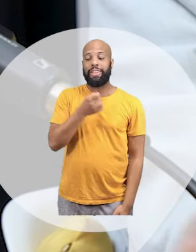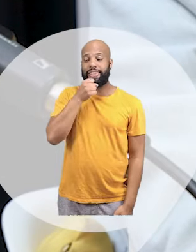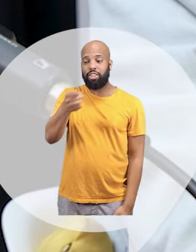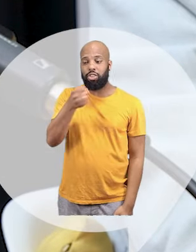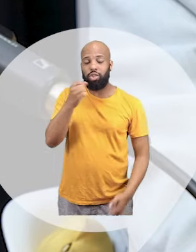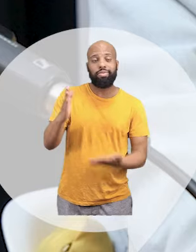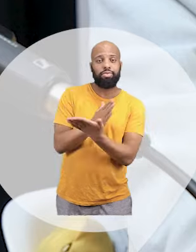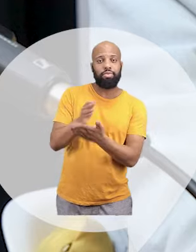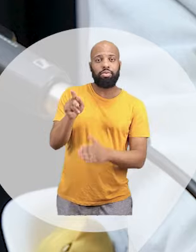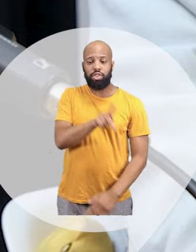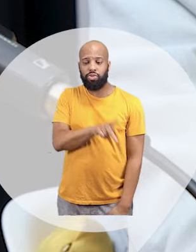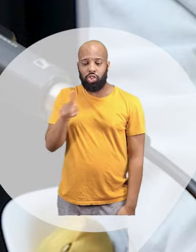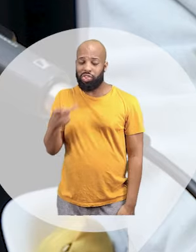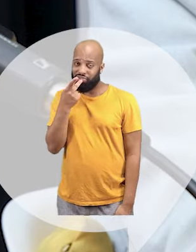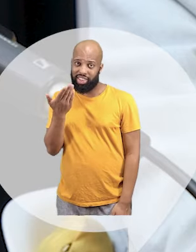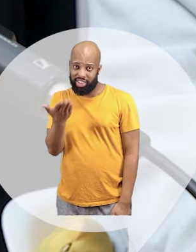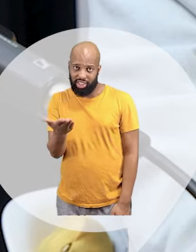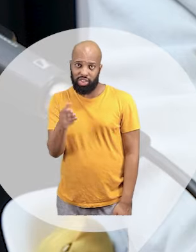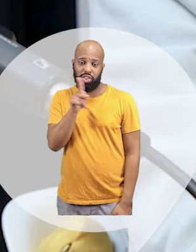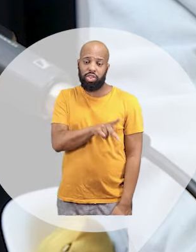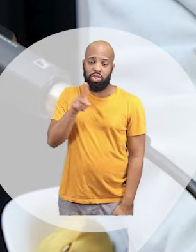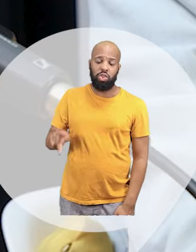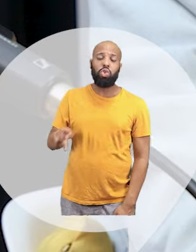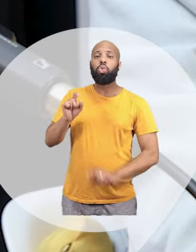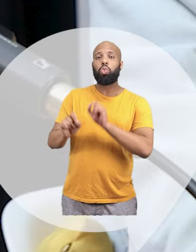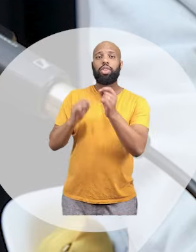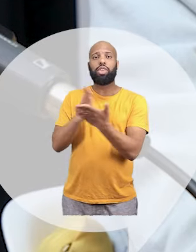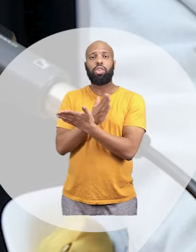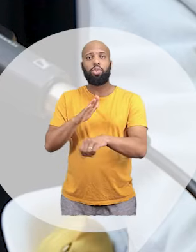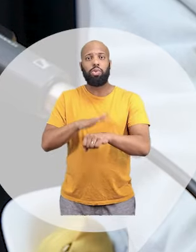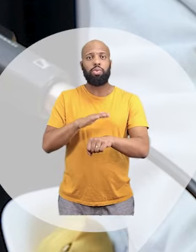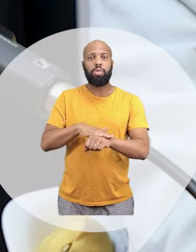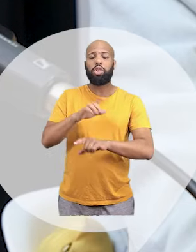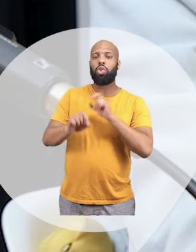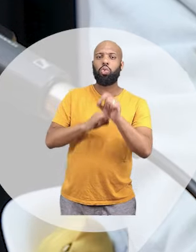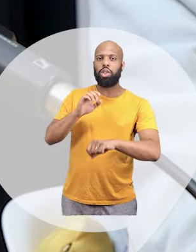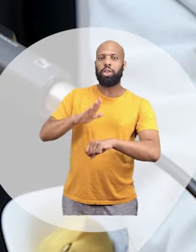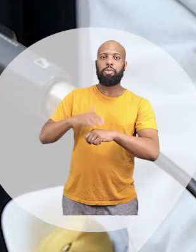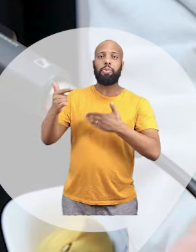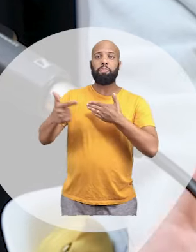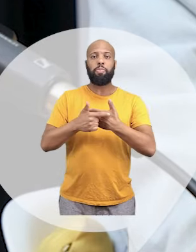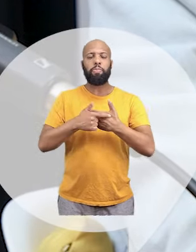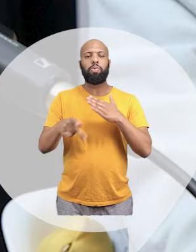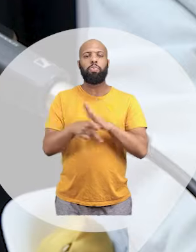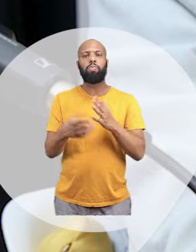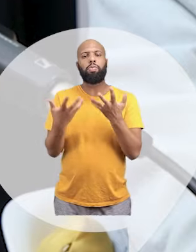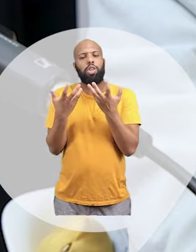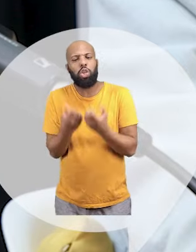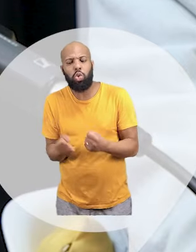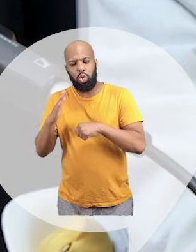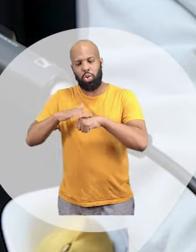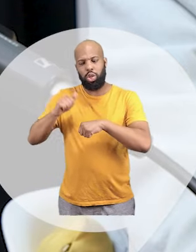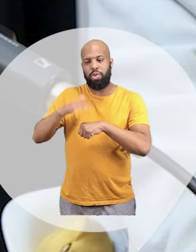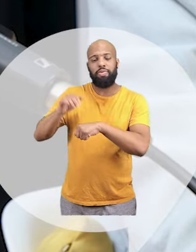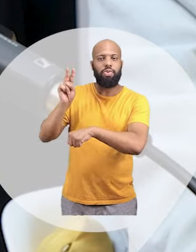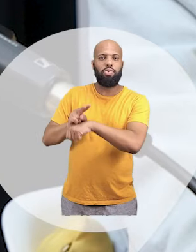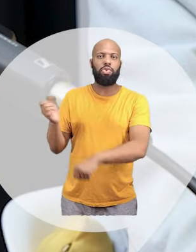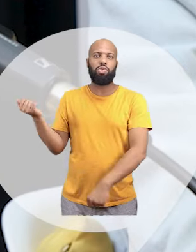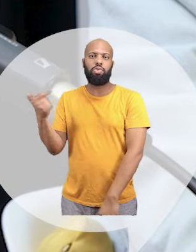a gente entrevista alguns professores que falavam isso que o professor ele tem que ele às vezes acaba desempenhando muito mais um papel de acolhimento